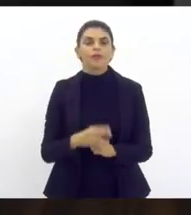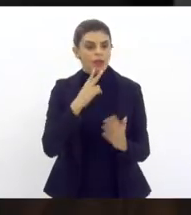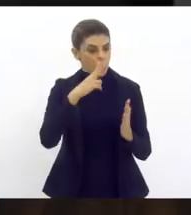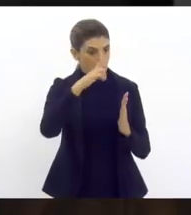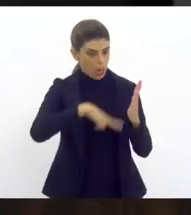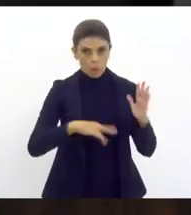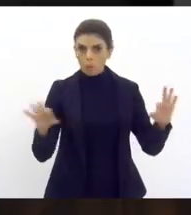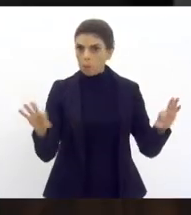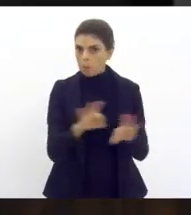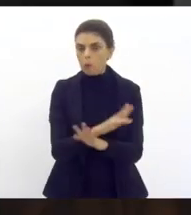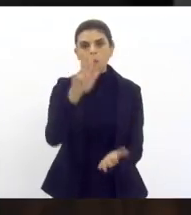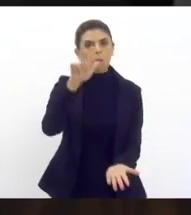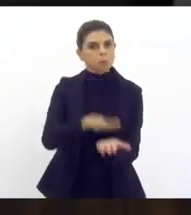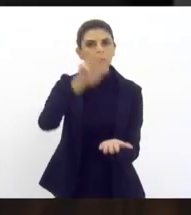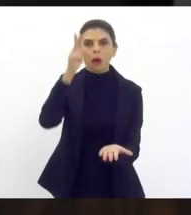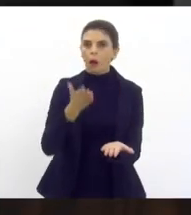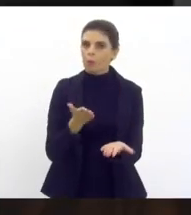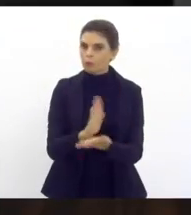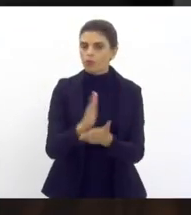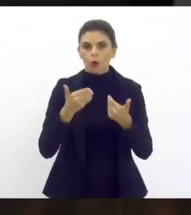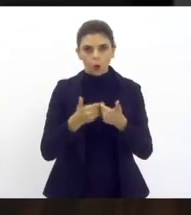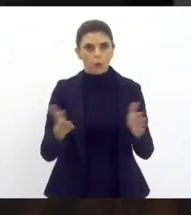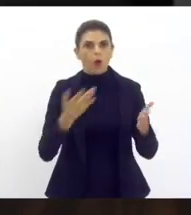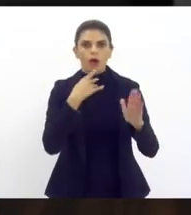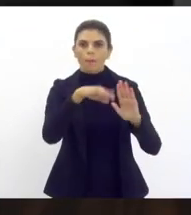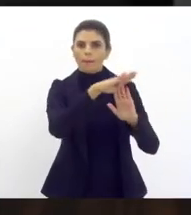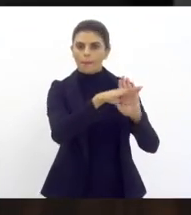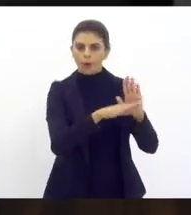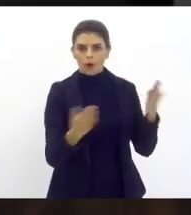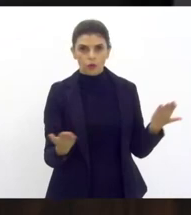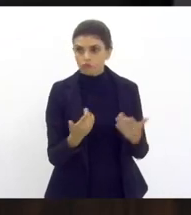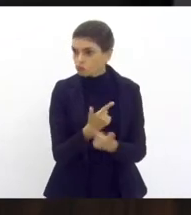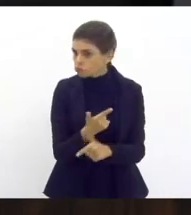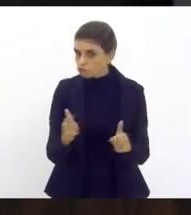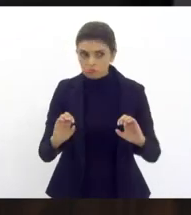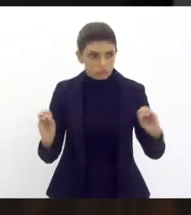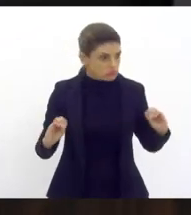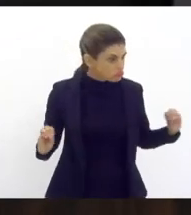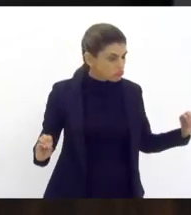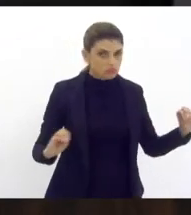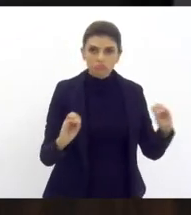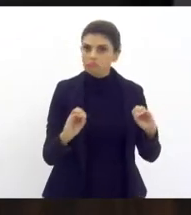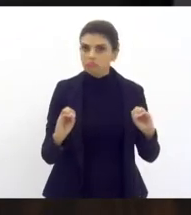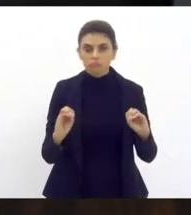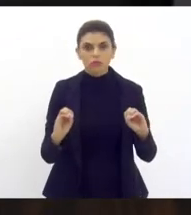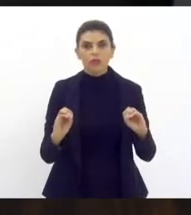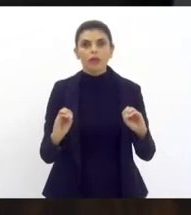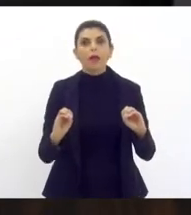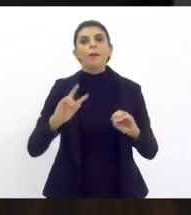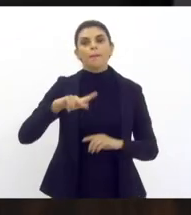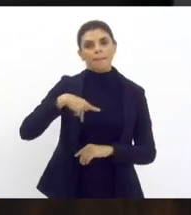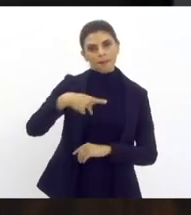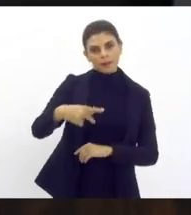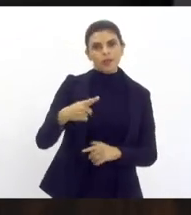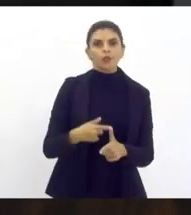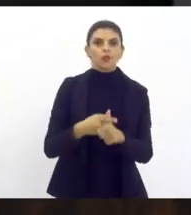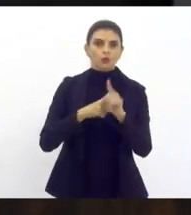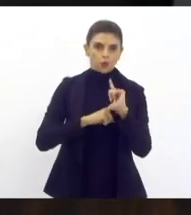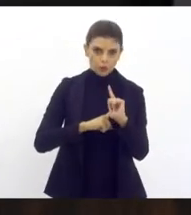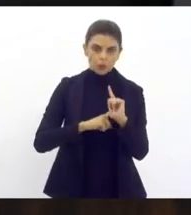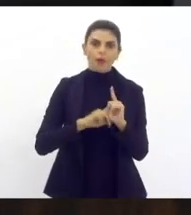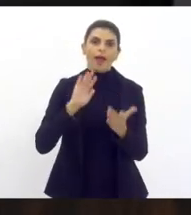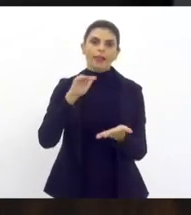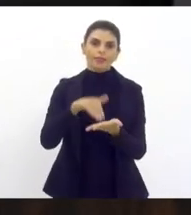aprovada a ata, passe ao expediente inicial. Não havendo mais orador inscrito, a presidência suspende a sessão